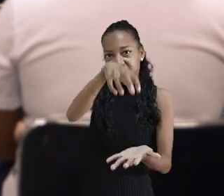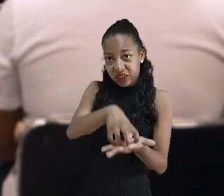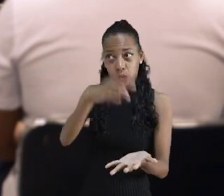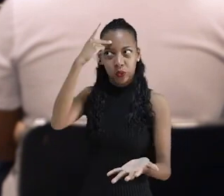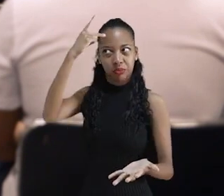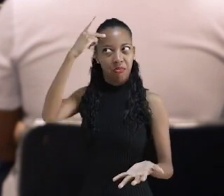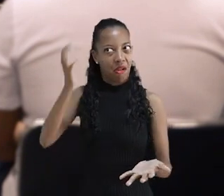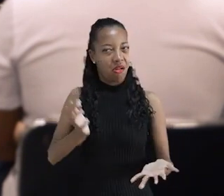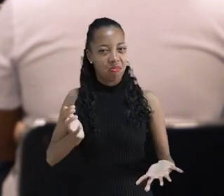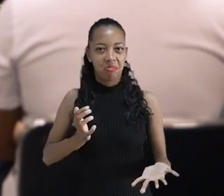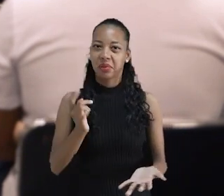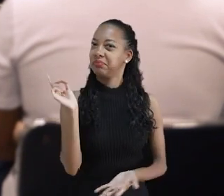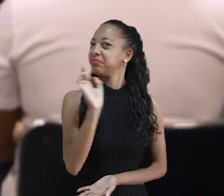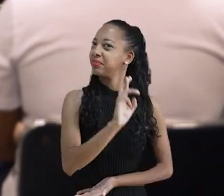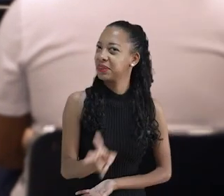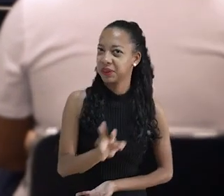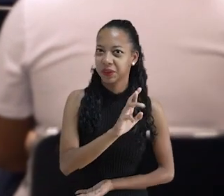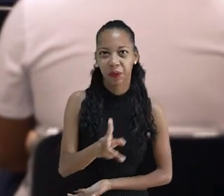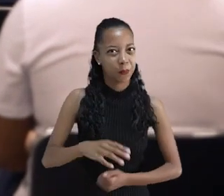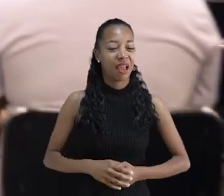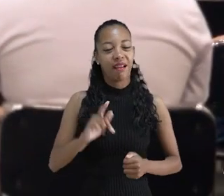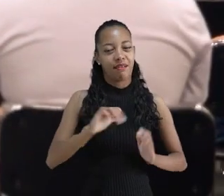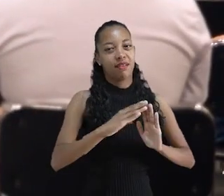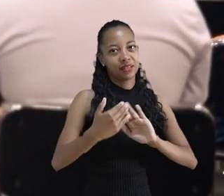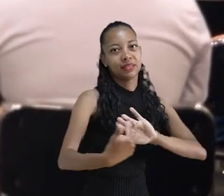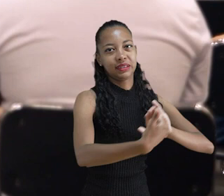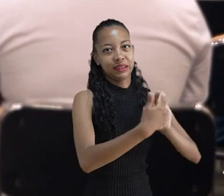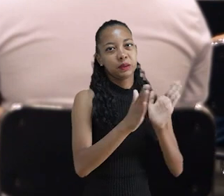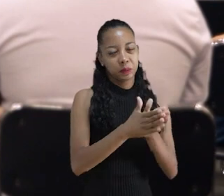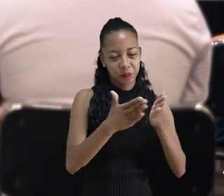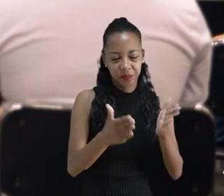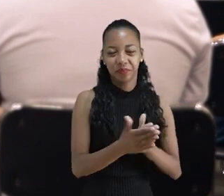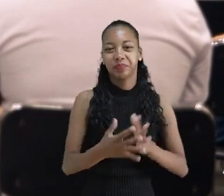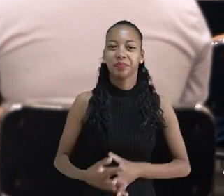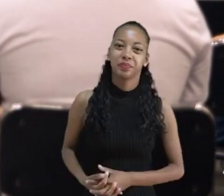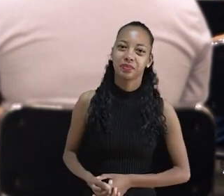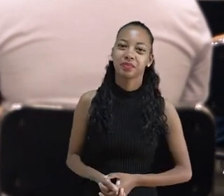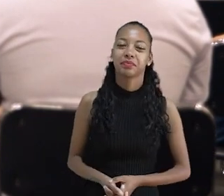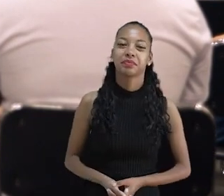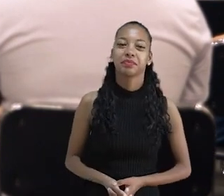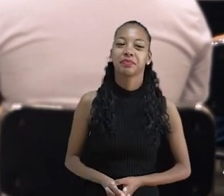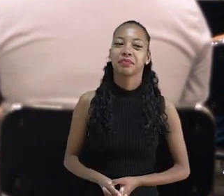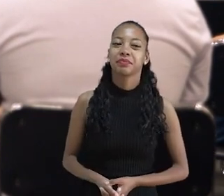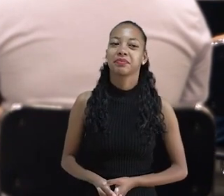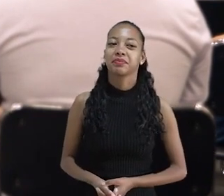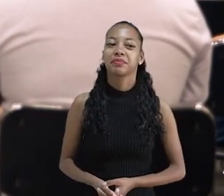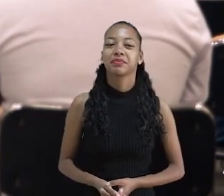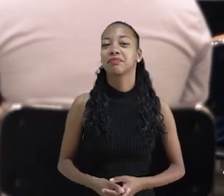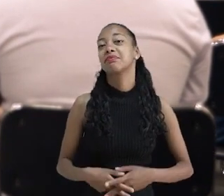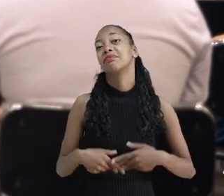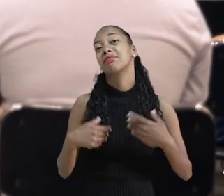não é capital né Nós Somos a periferia da Periferia né assim Eh